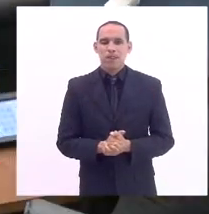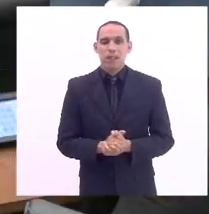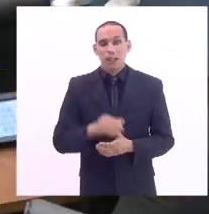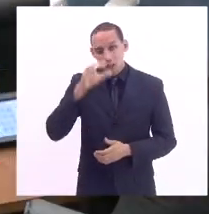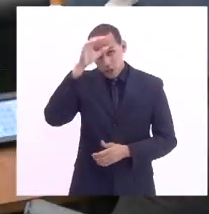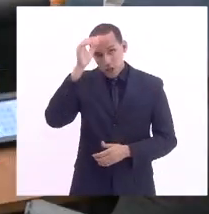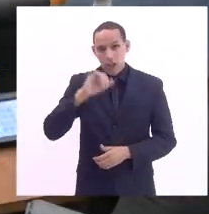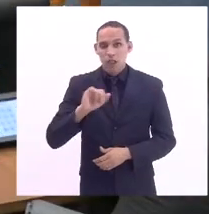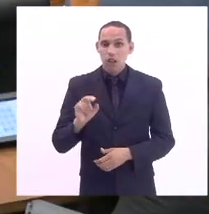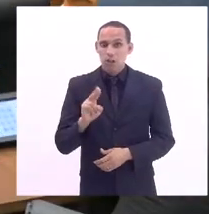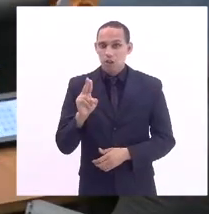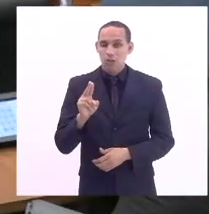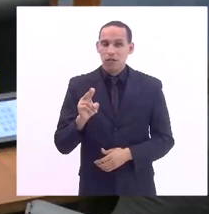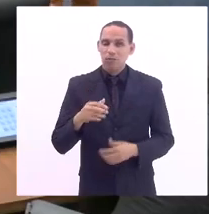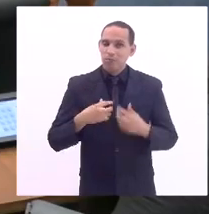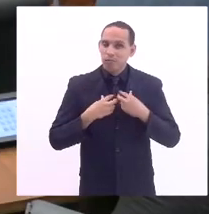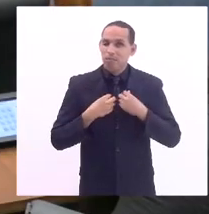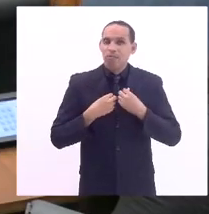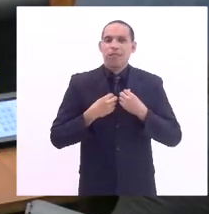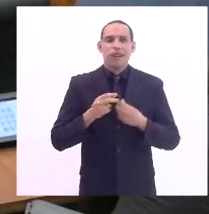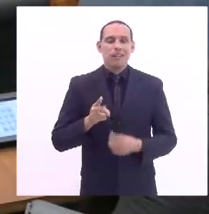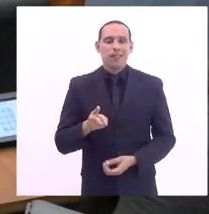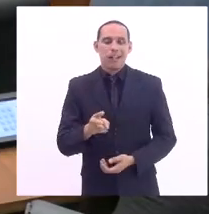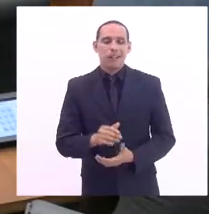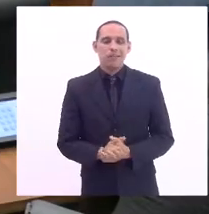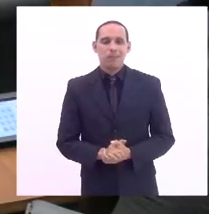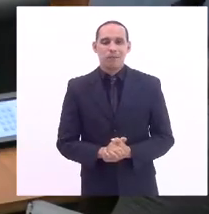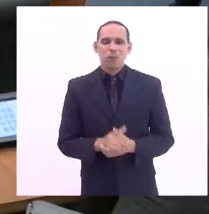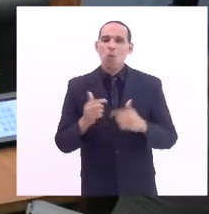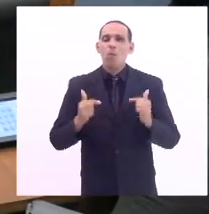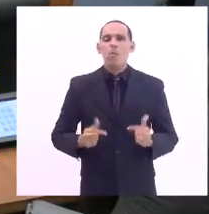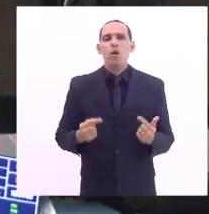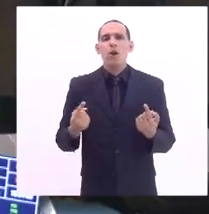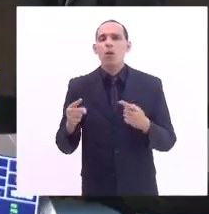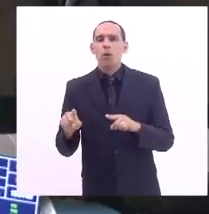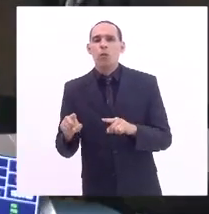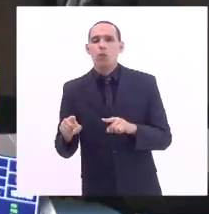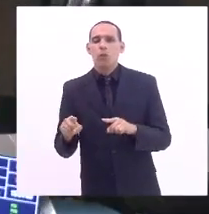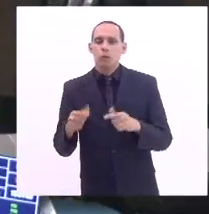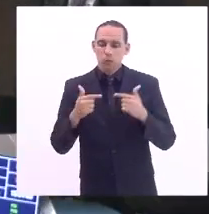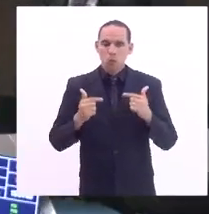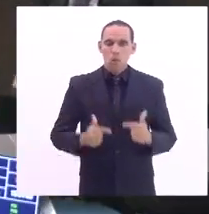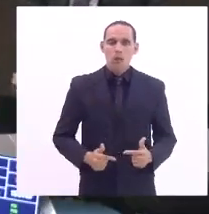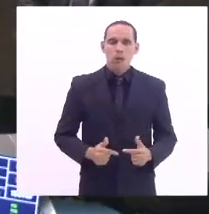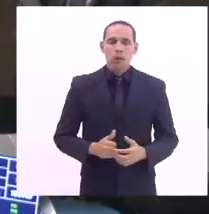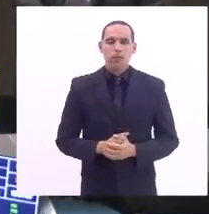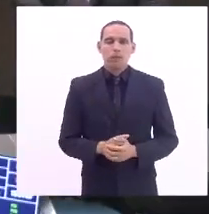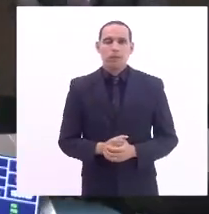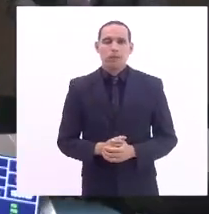Tia Ju, sempre elegante. É abstenção ou contrário? Abstenção.